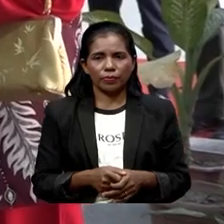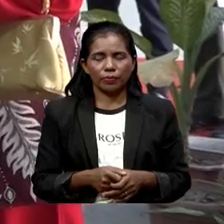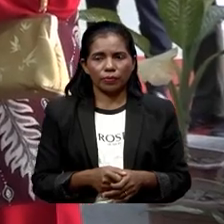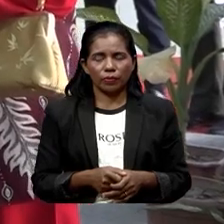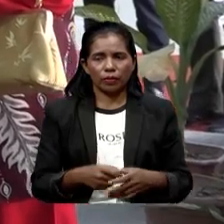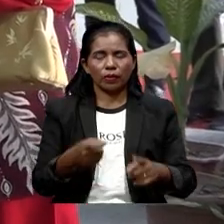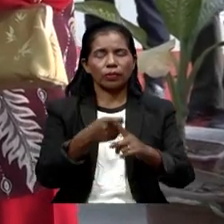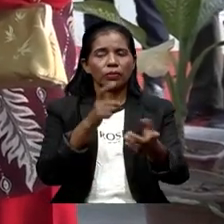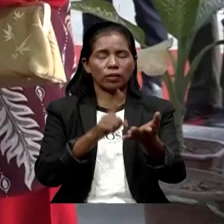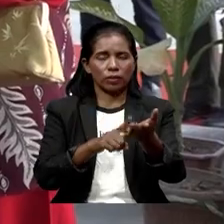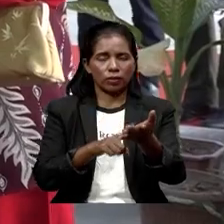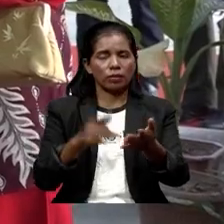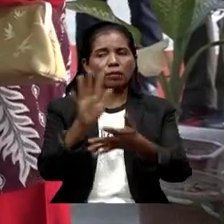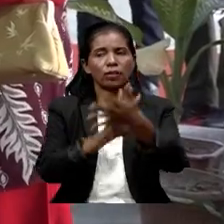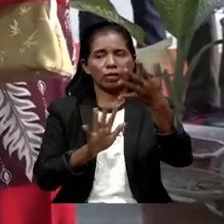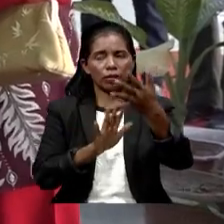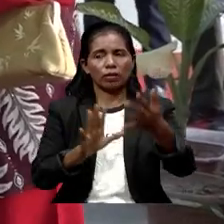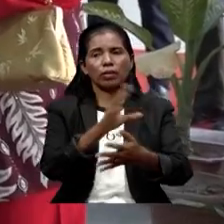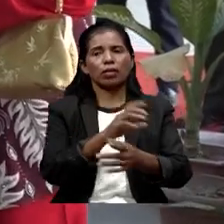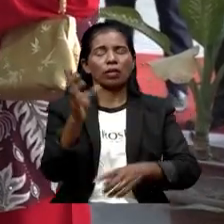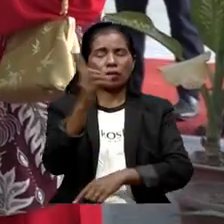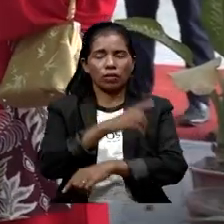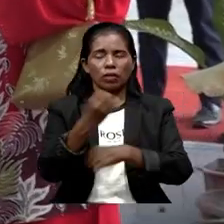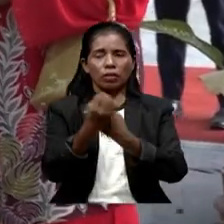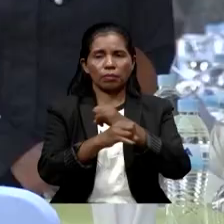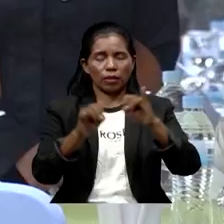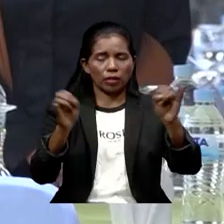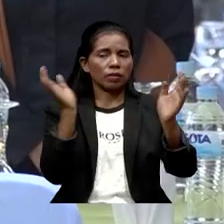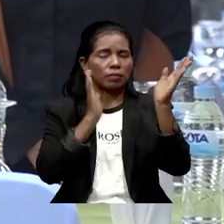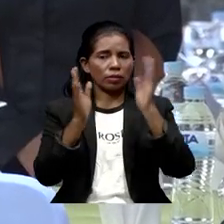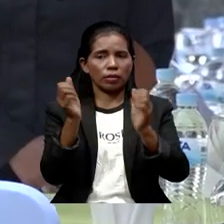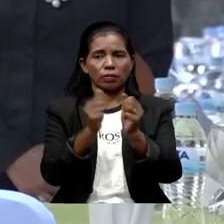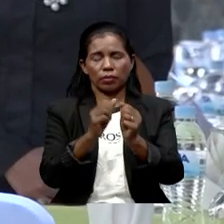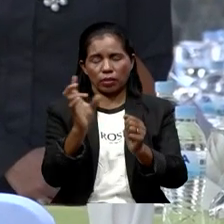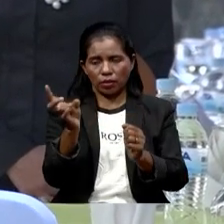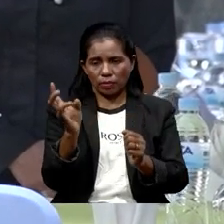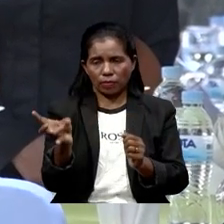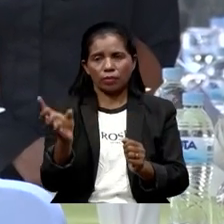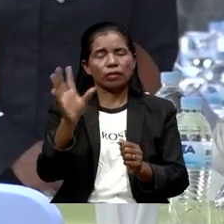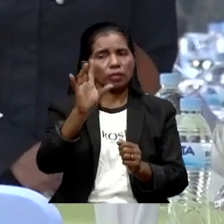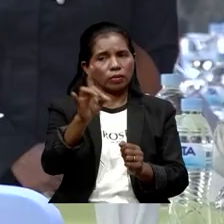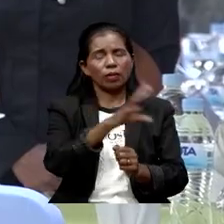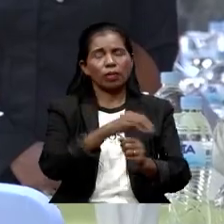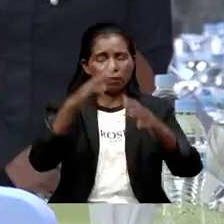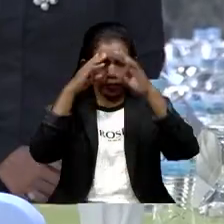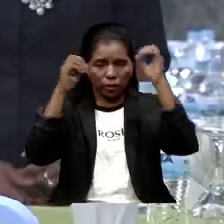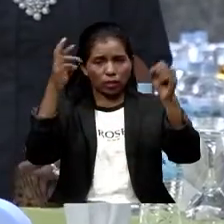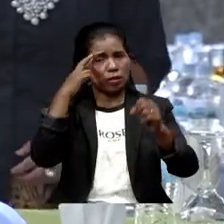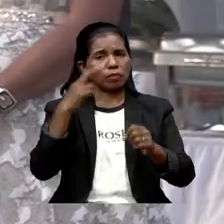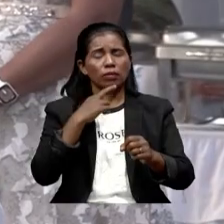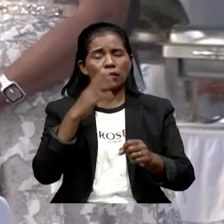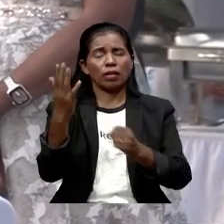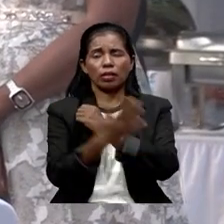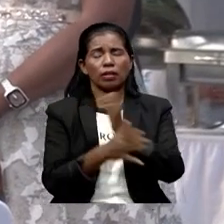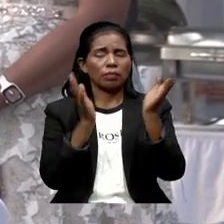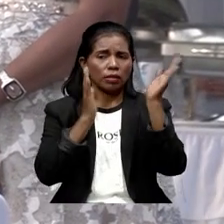Le hosini discorso e celebração aniversário loro independência de Malásia nem mas dala nenhum recém hito presidente da República Zira Mzorta ateten na São